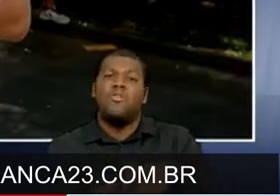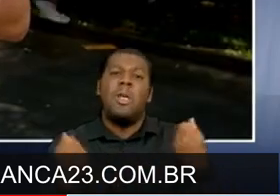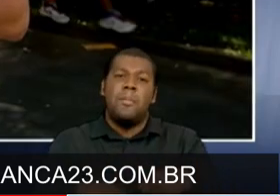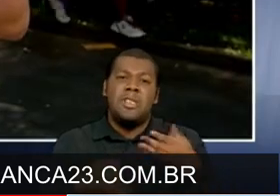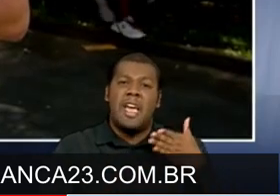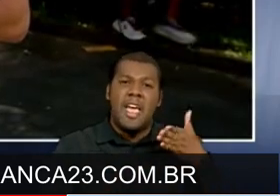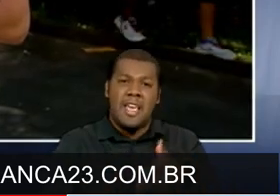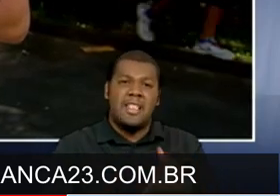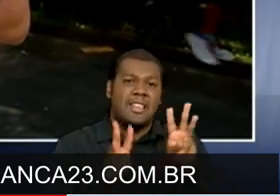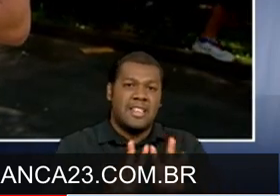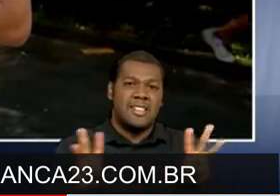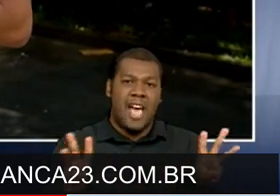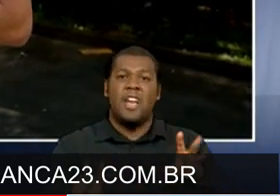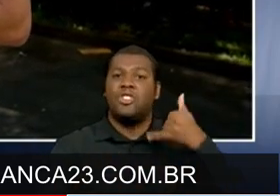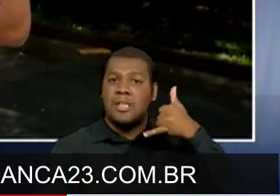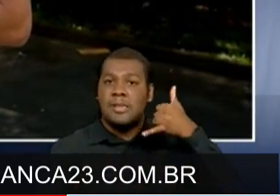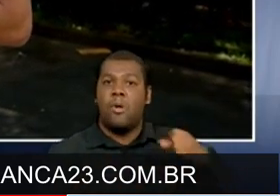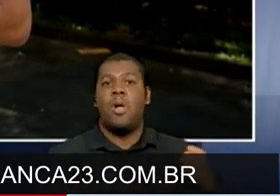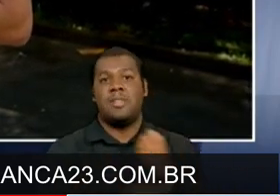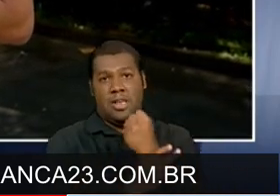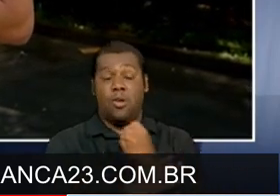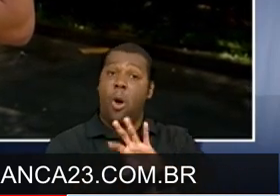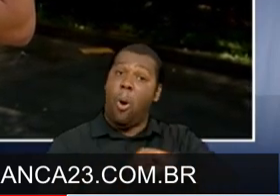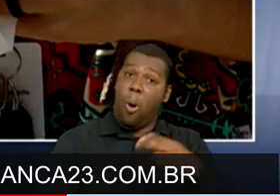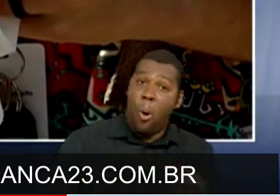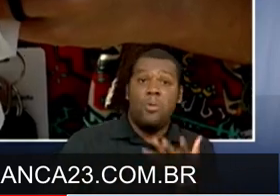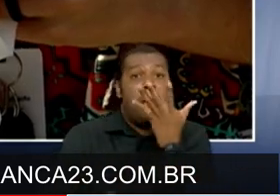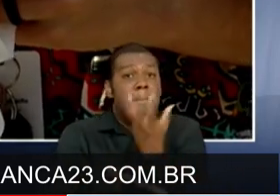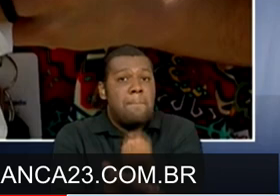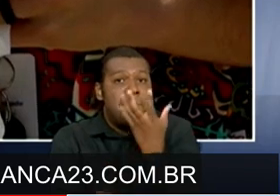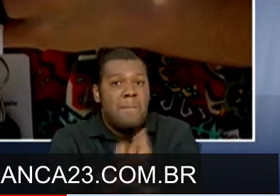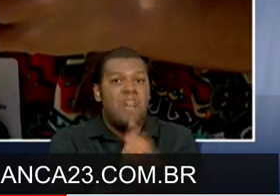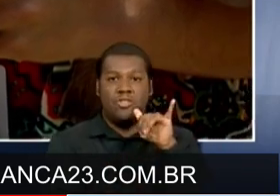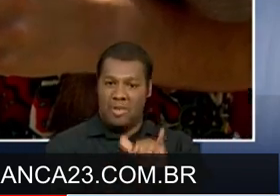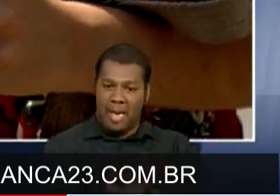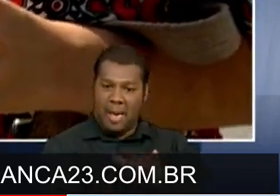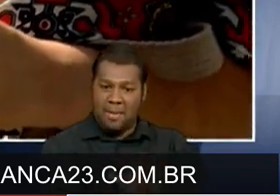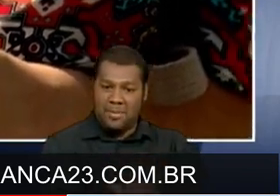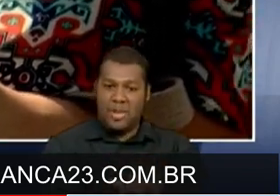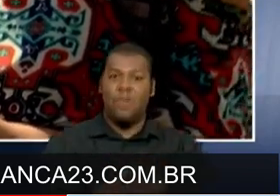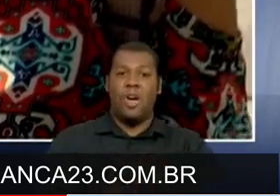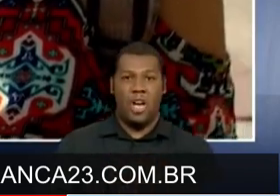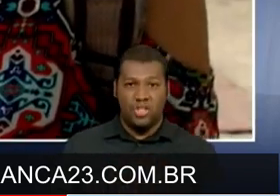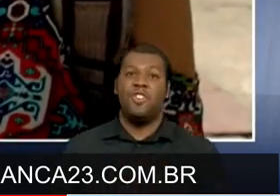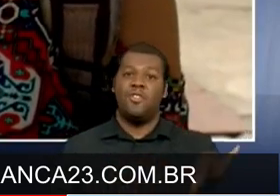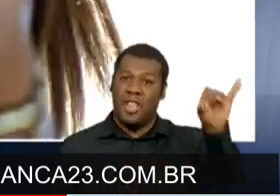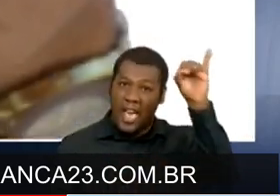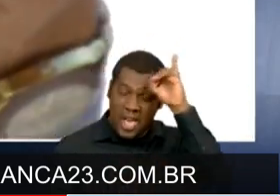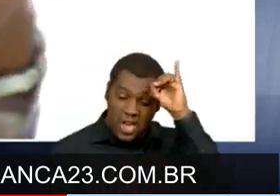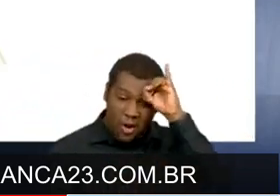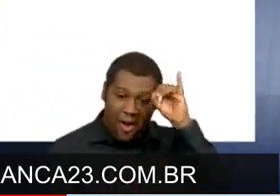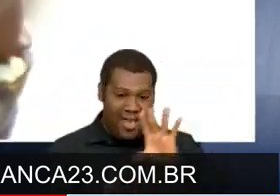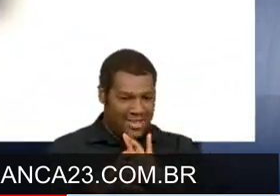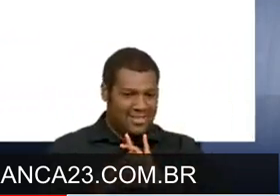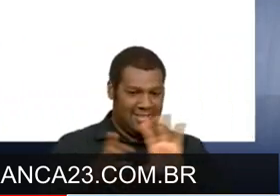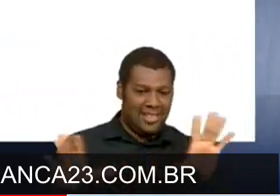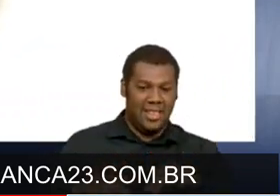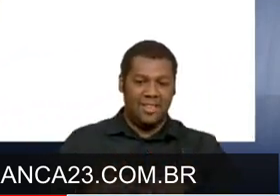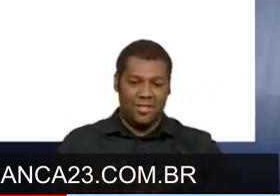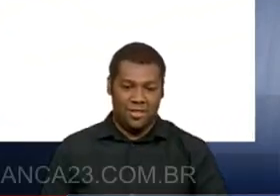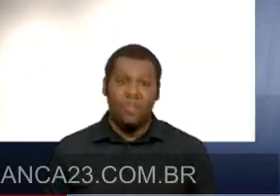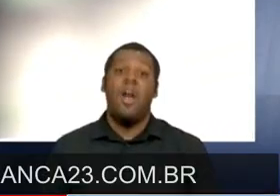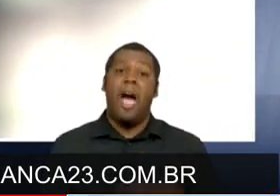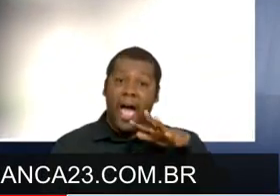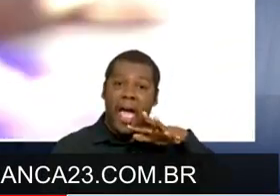site Celular Seguro ou baixar o aplicativo que já está disponível para iOS e também Android e fazer lá um login